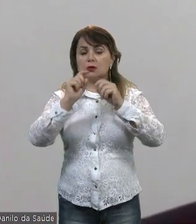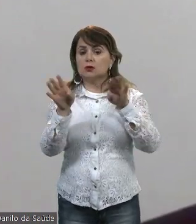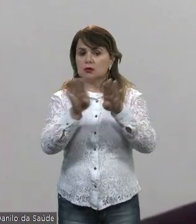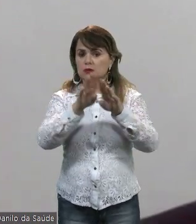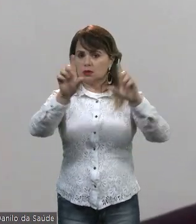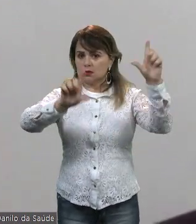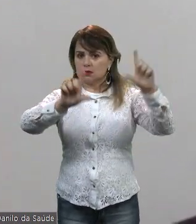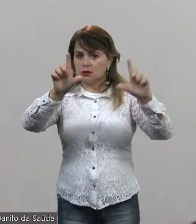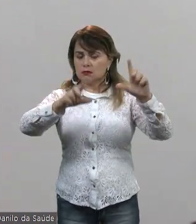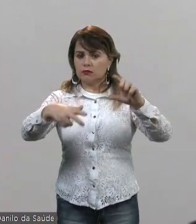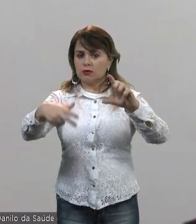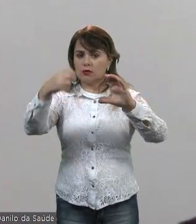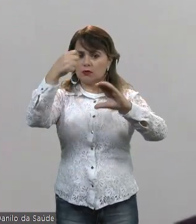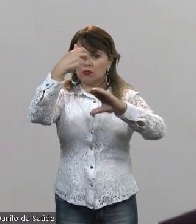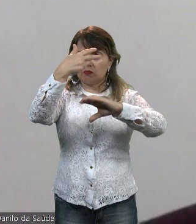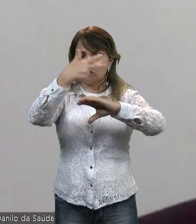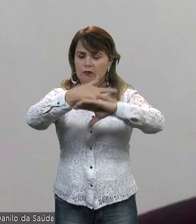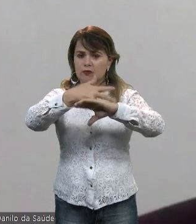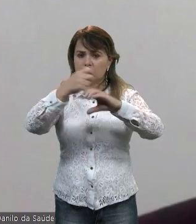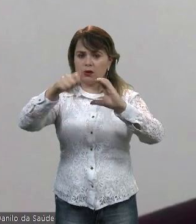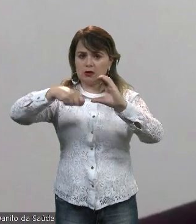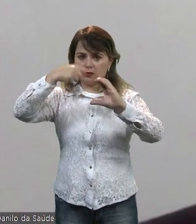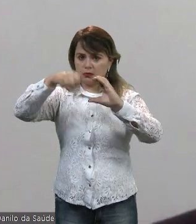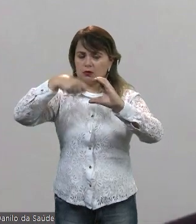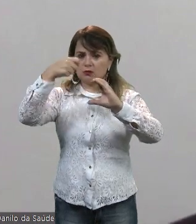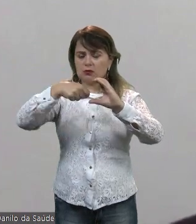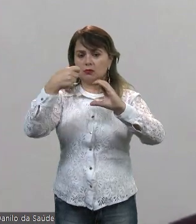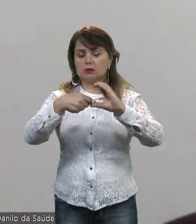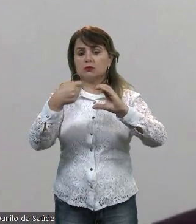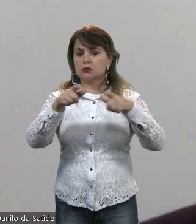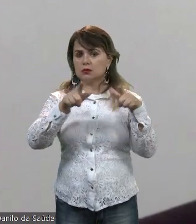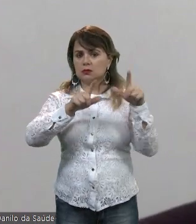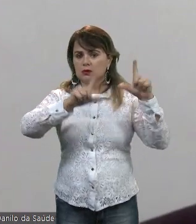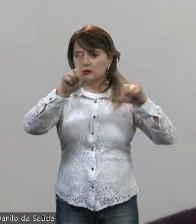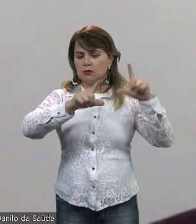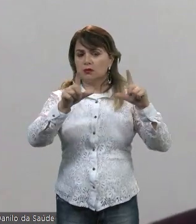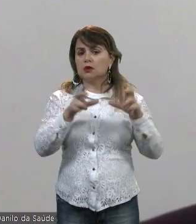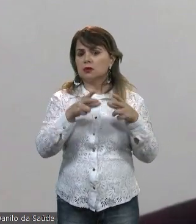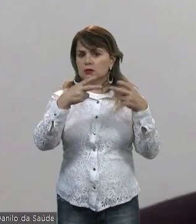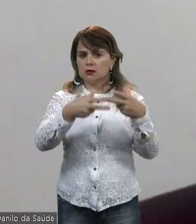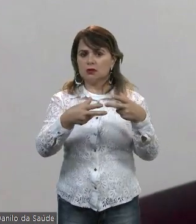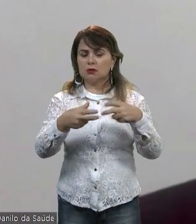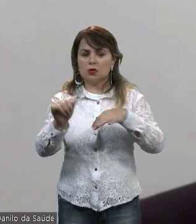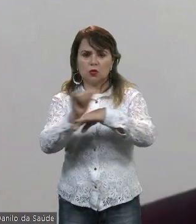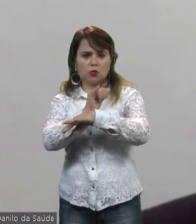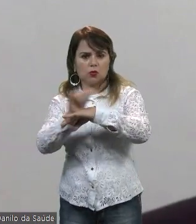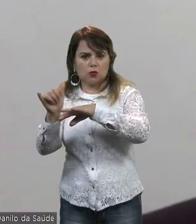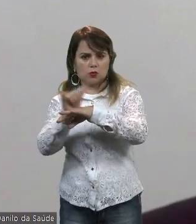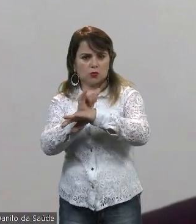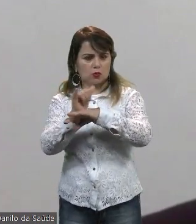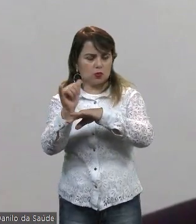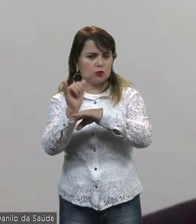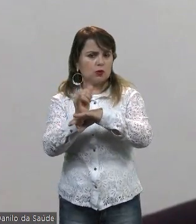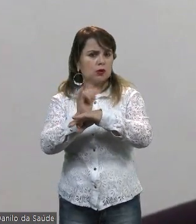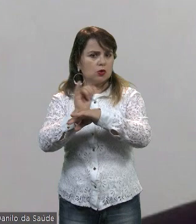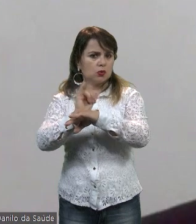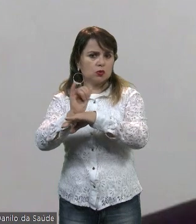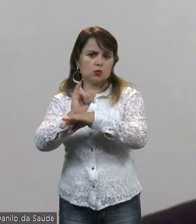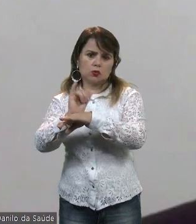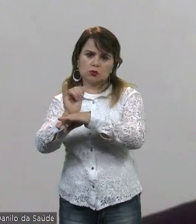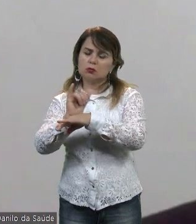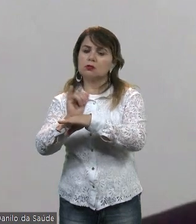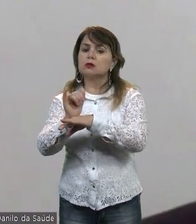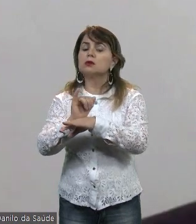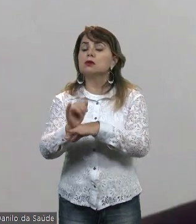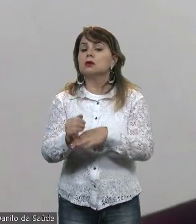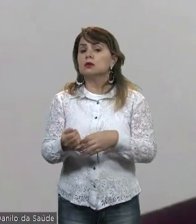imprensa que nos acompanha, os telespectadores da TV Câmara, do YouTube, eu quero fazer coro aí às